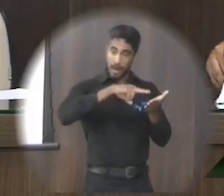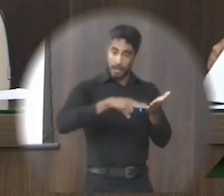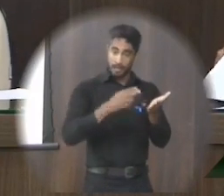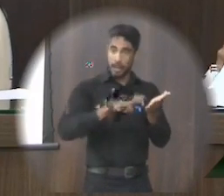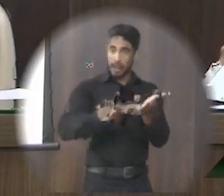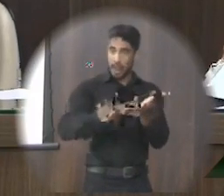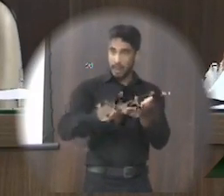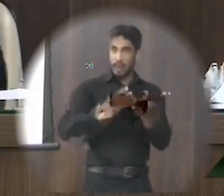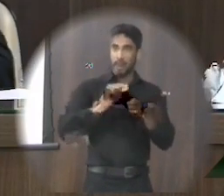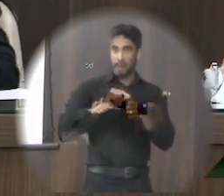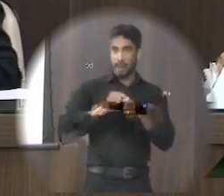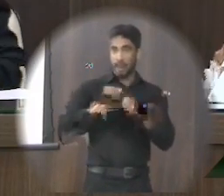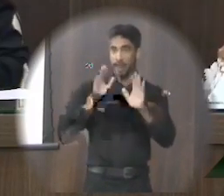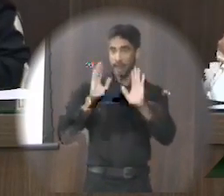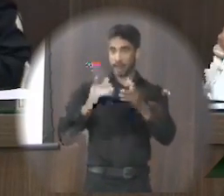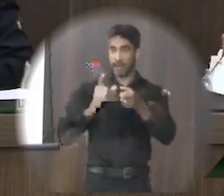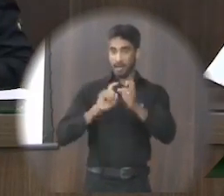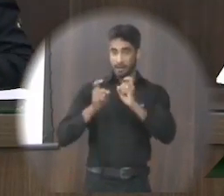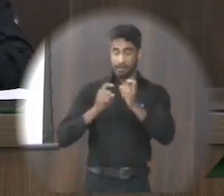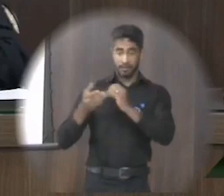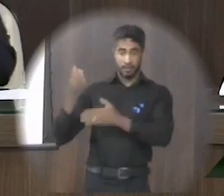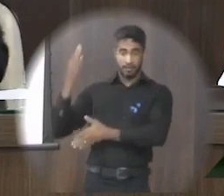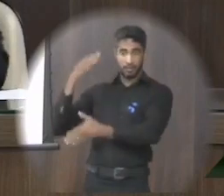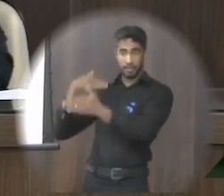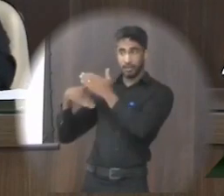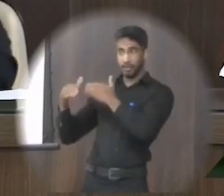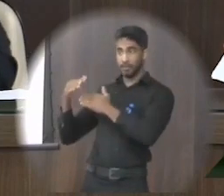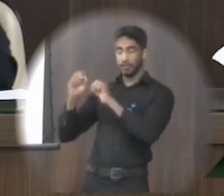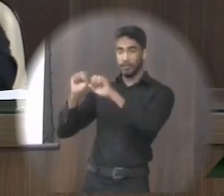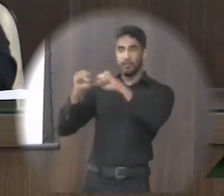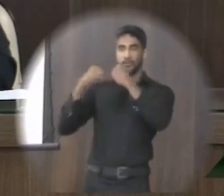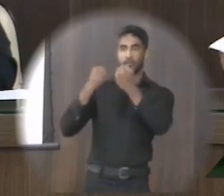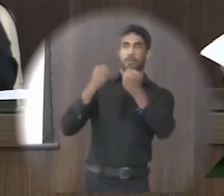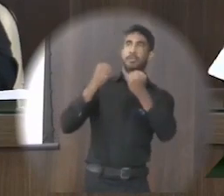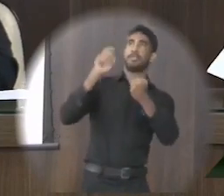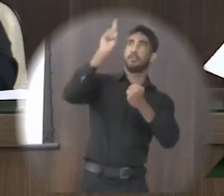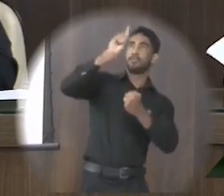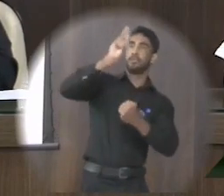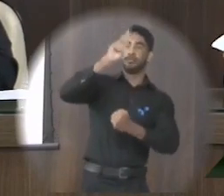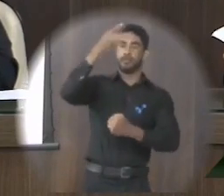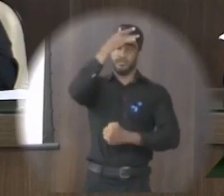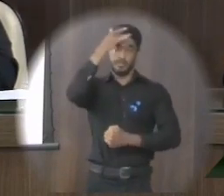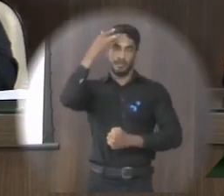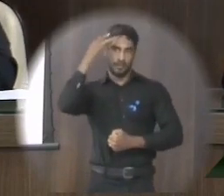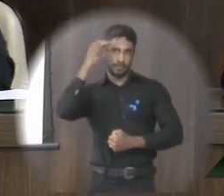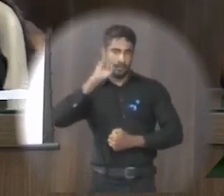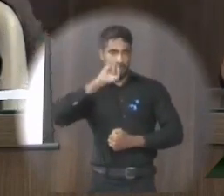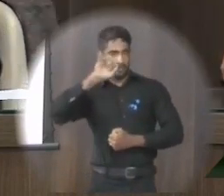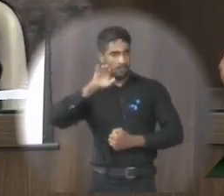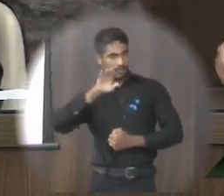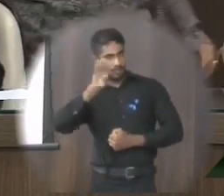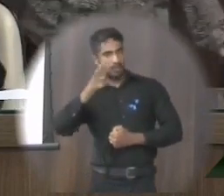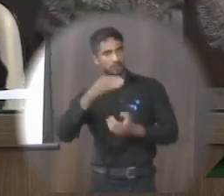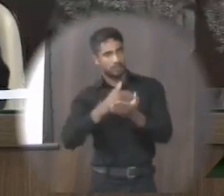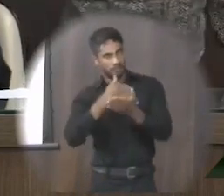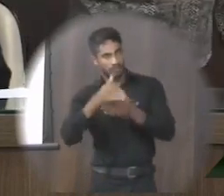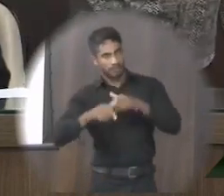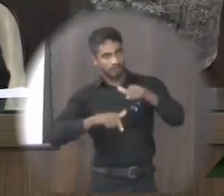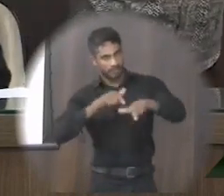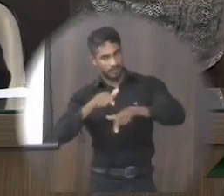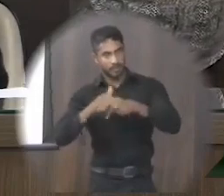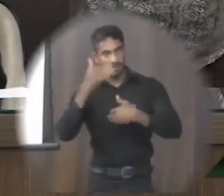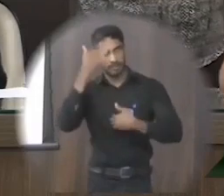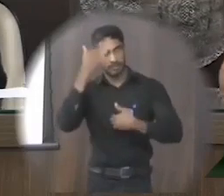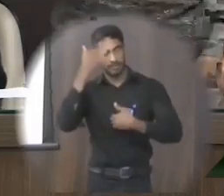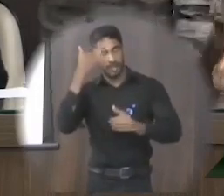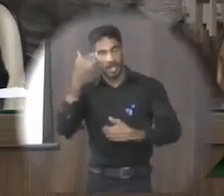Foi feita agora há pouco na reunião anterior. Sob a proteção de Deus, em nome do povo janaubense, iniciamos nossos trabalhos. Queria